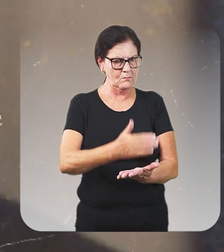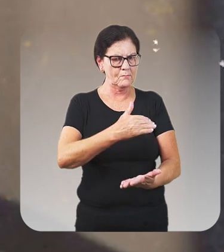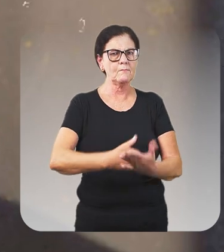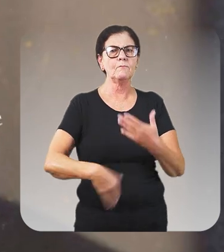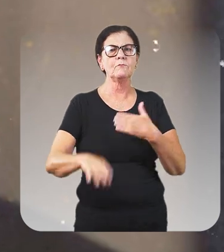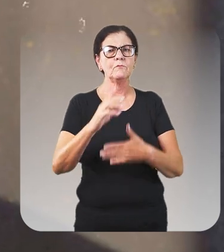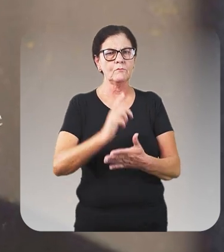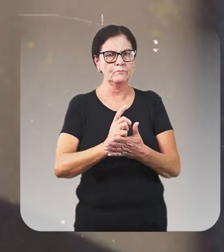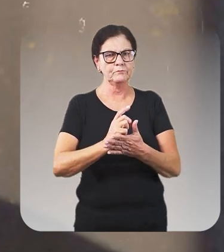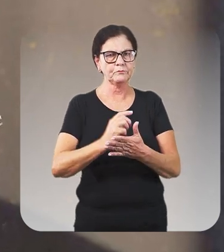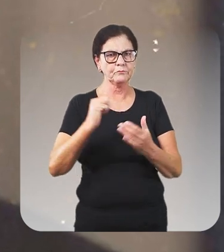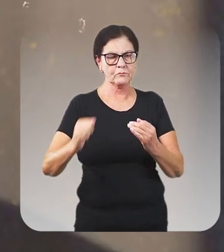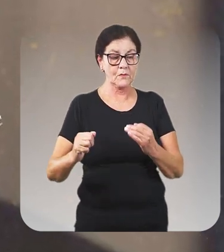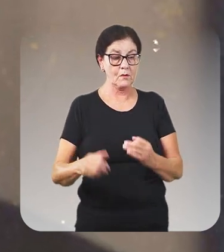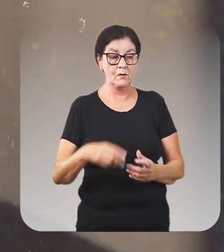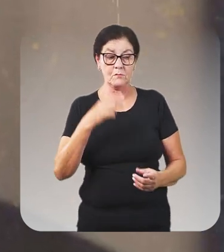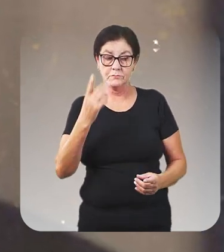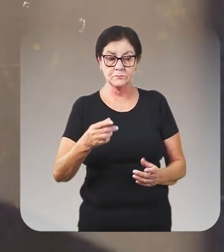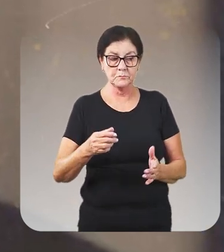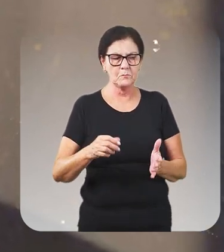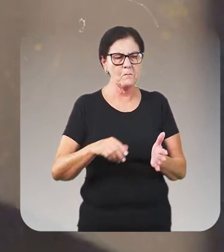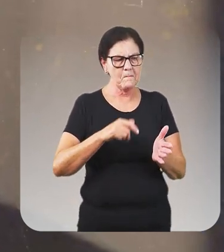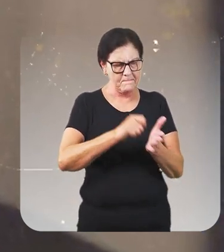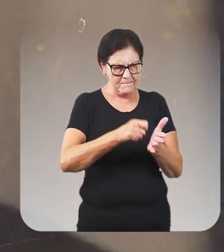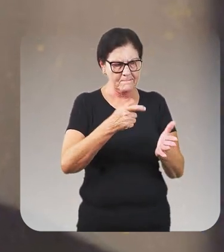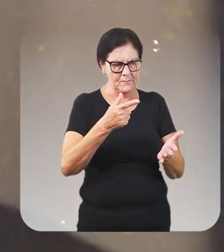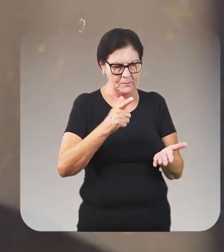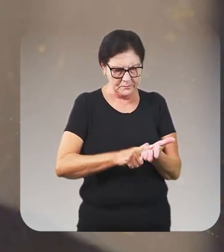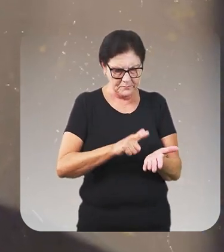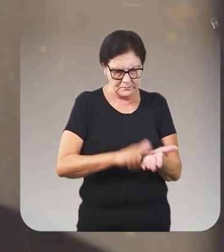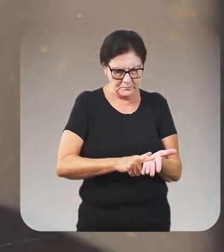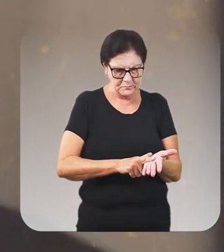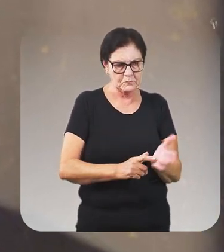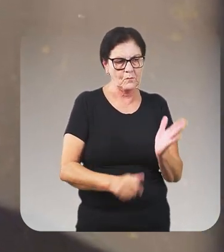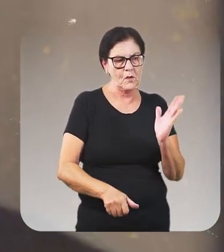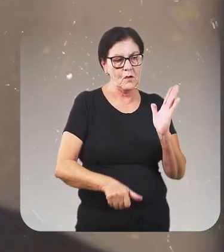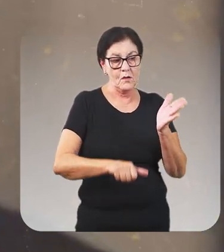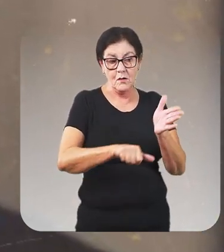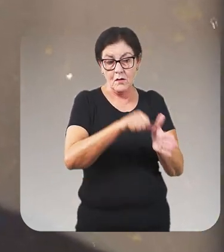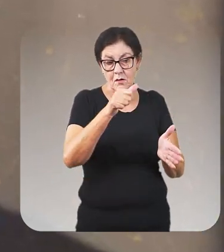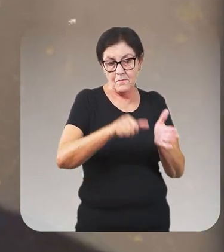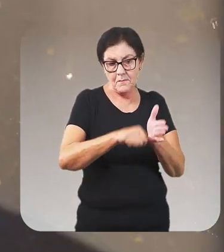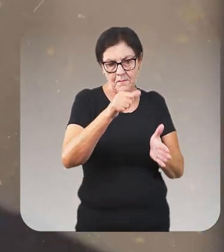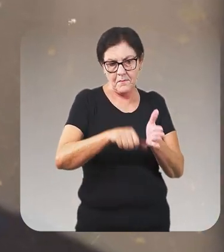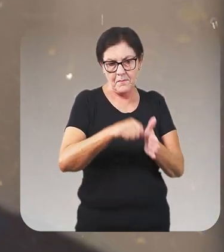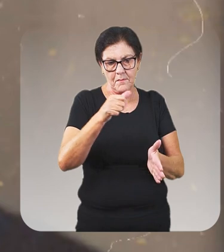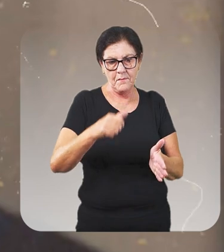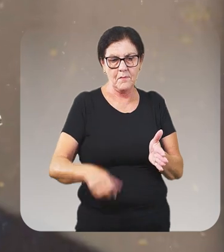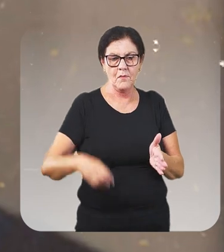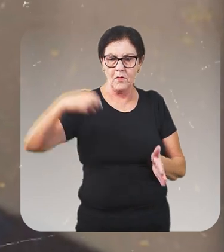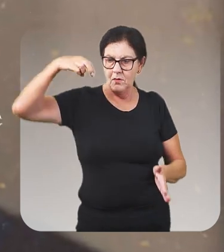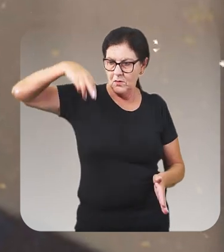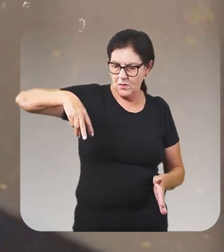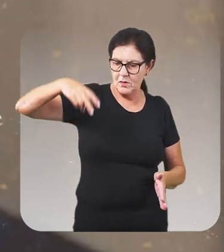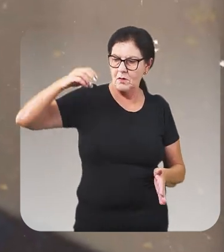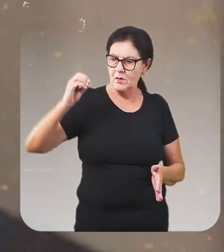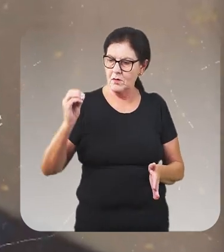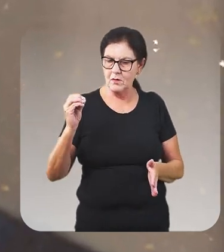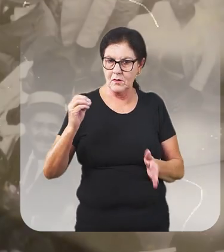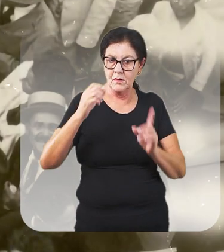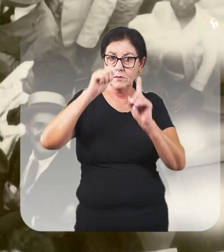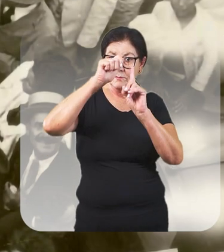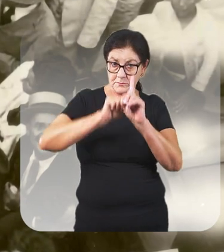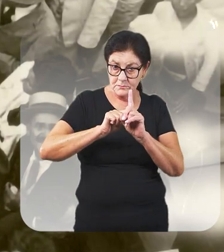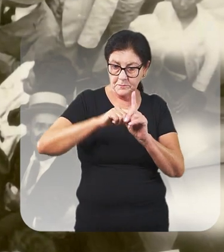Arthur Bernardes, marcada para o 1º de março de 1922, se aproximava em meio a esse clima de crescente